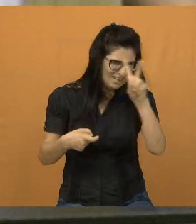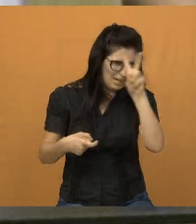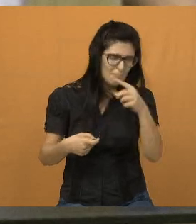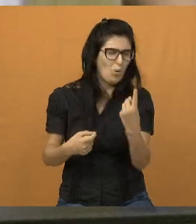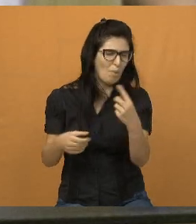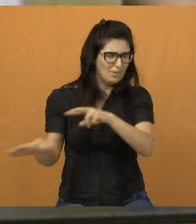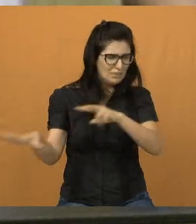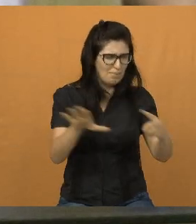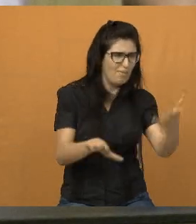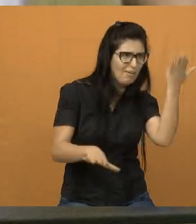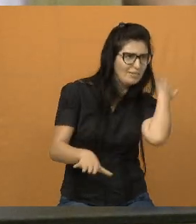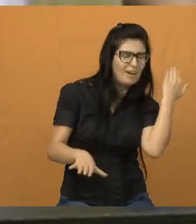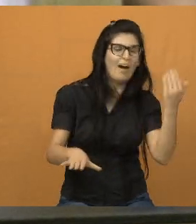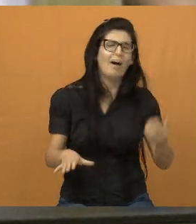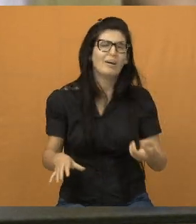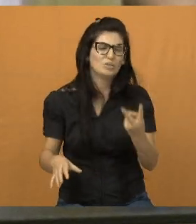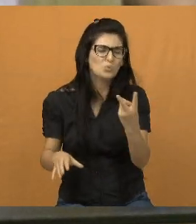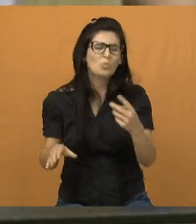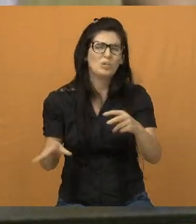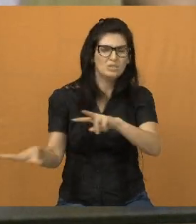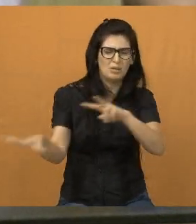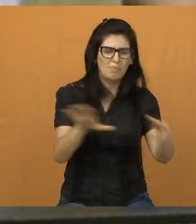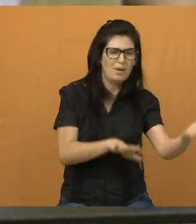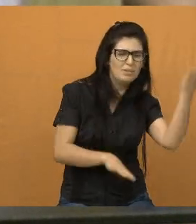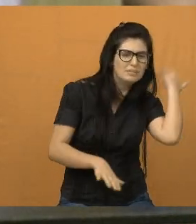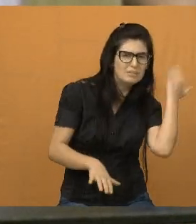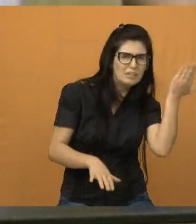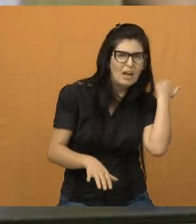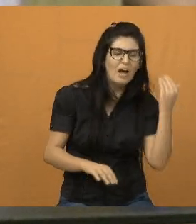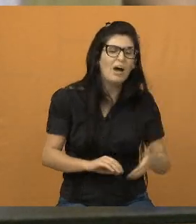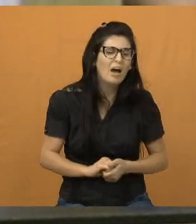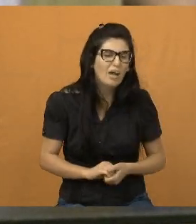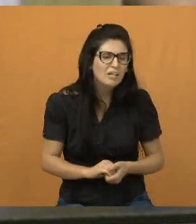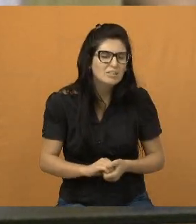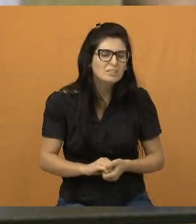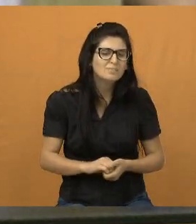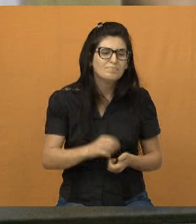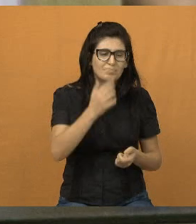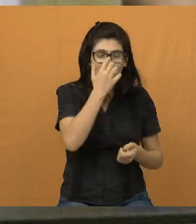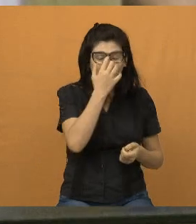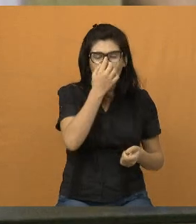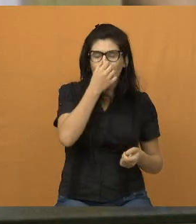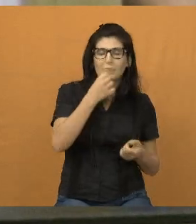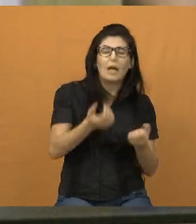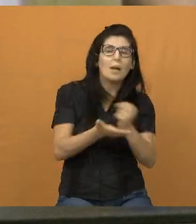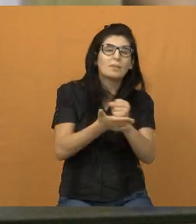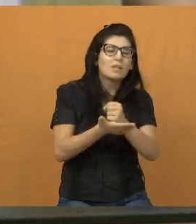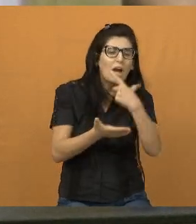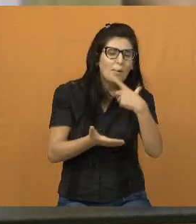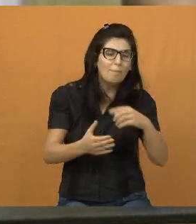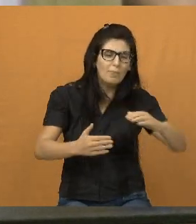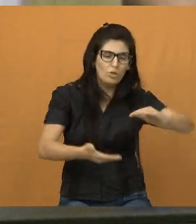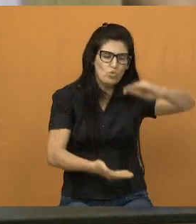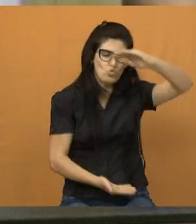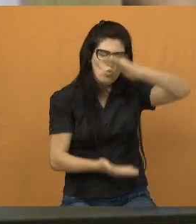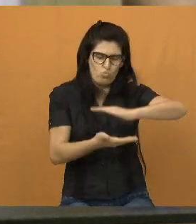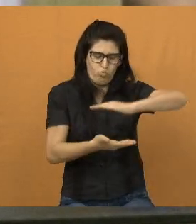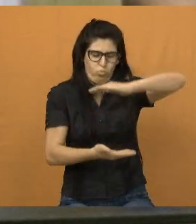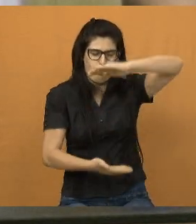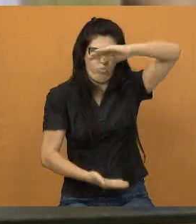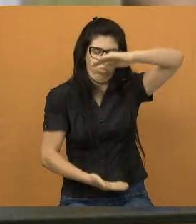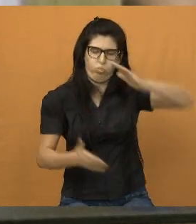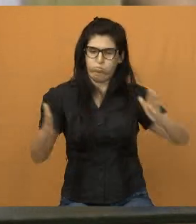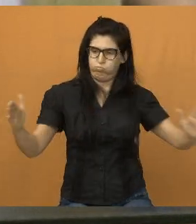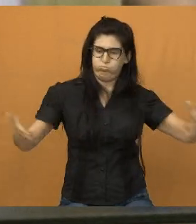2 semanas atrás, ela me perguntou com qual suficiência de estoque a gente estava trabalhando no almoxerifado de